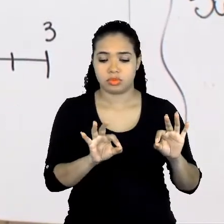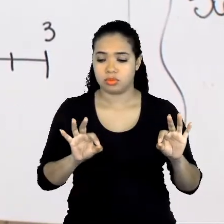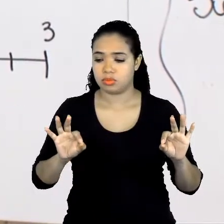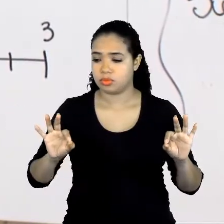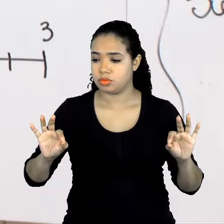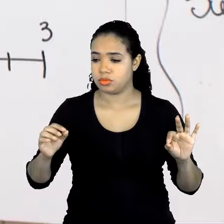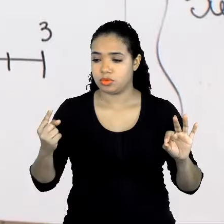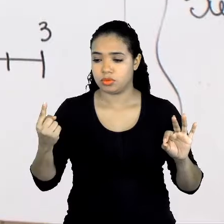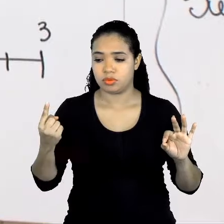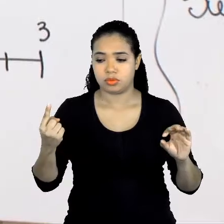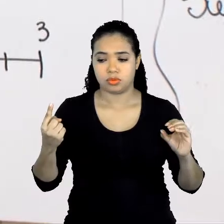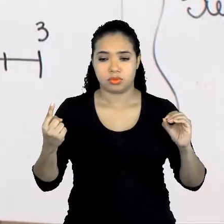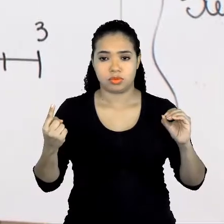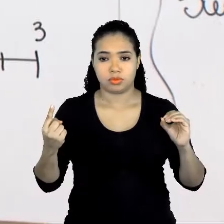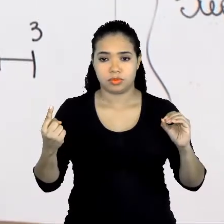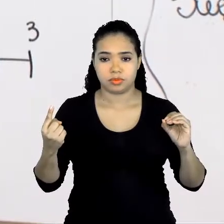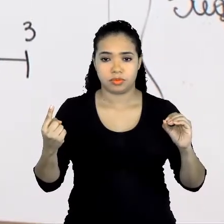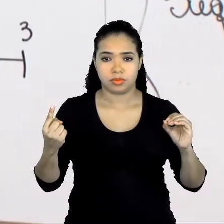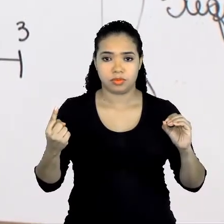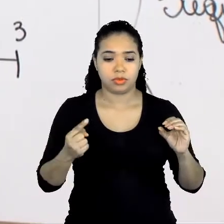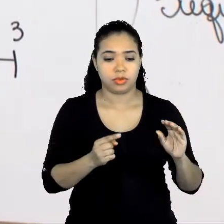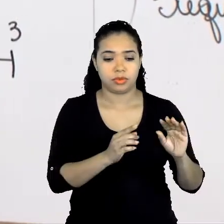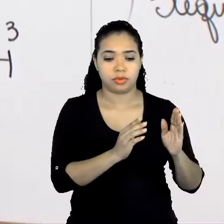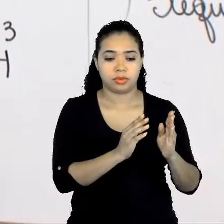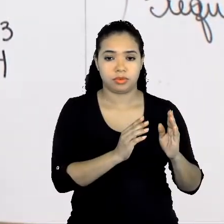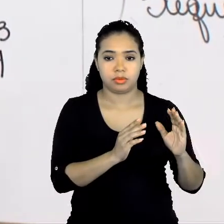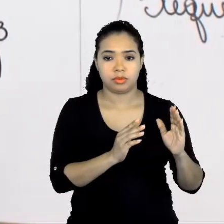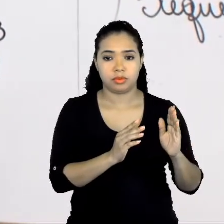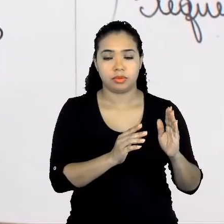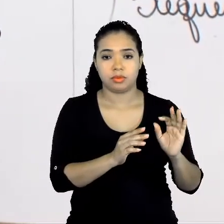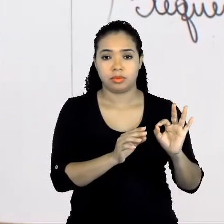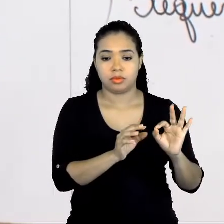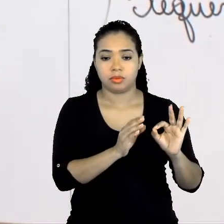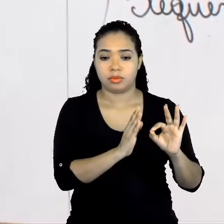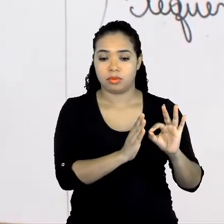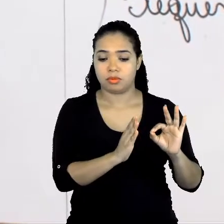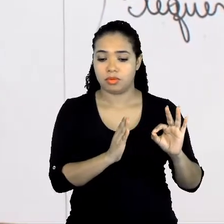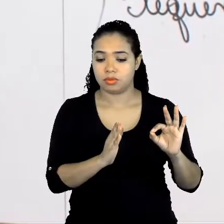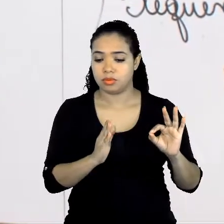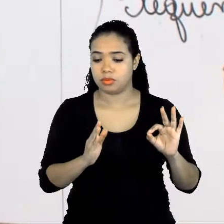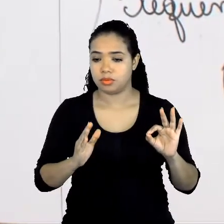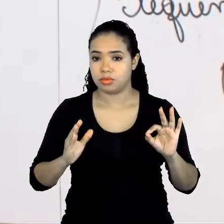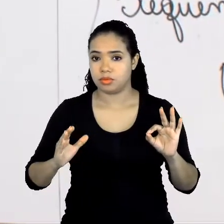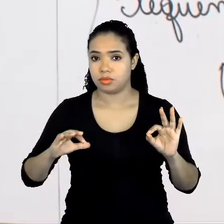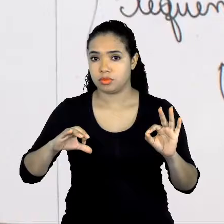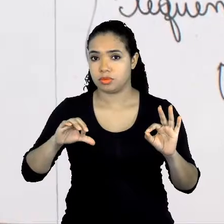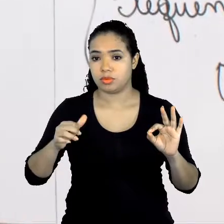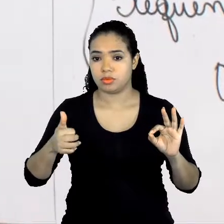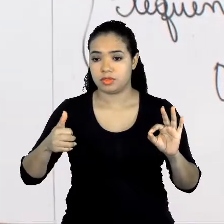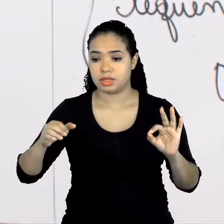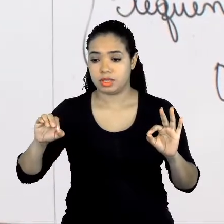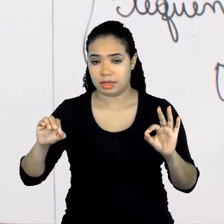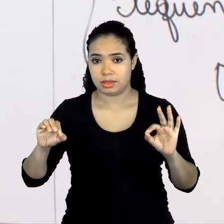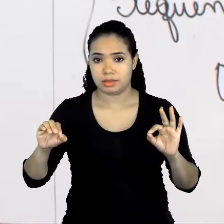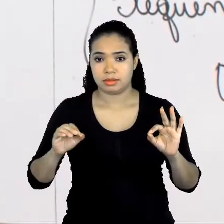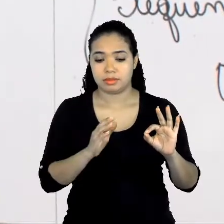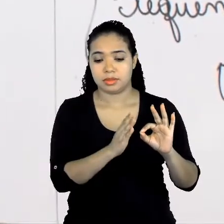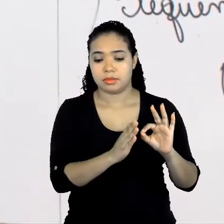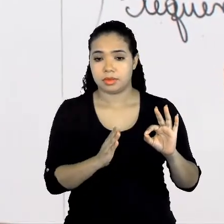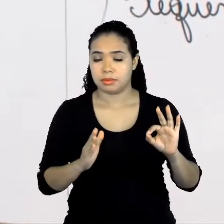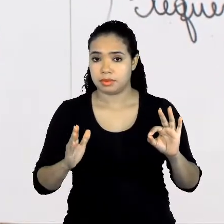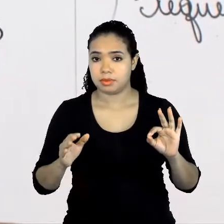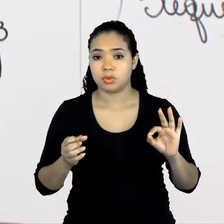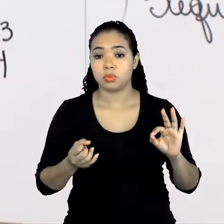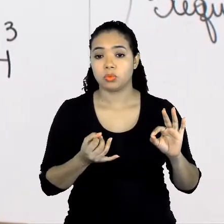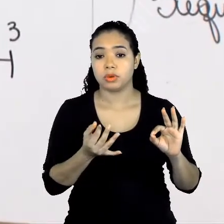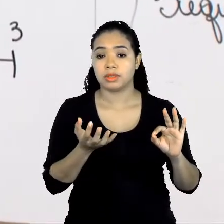2, 3, 4, 5, 6, 7, 8, 9, 10 partes. E eu quero então